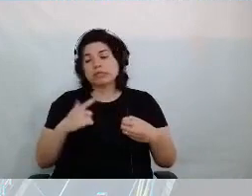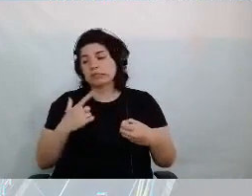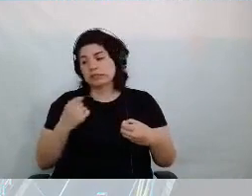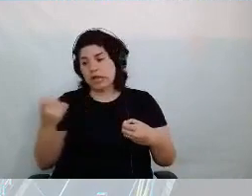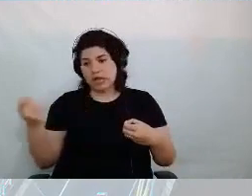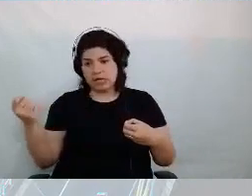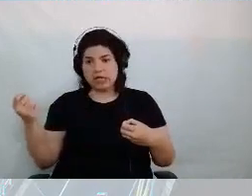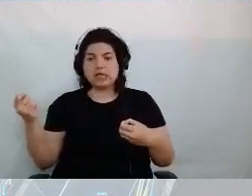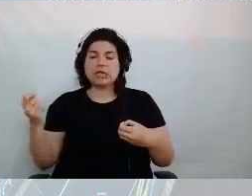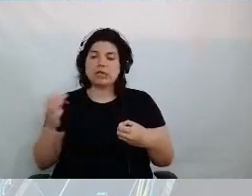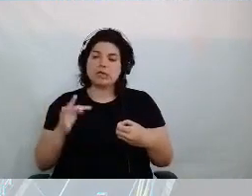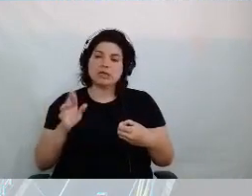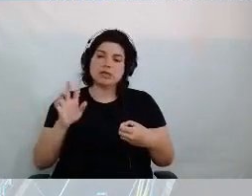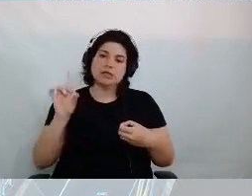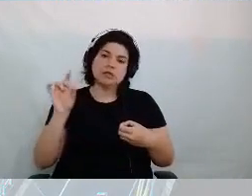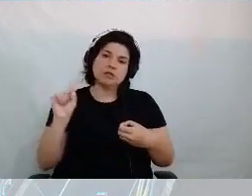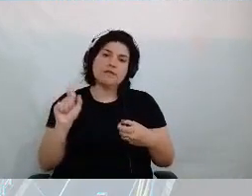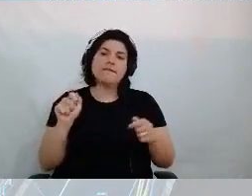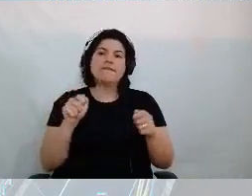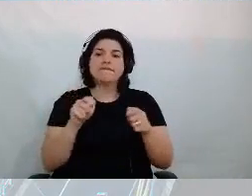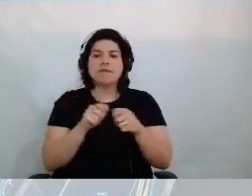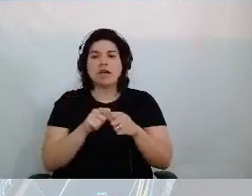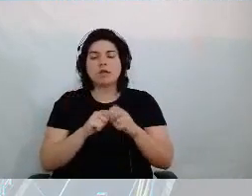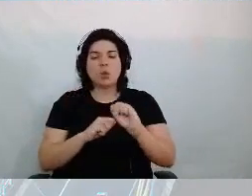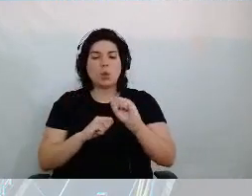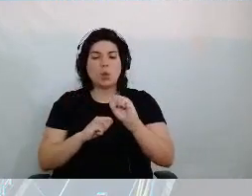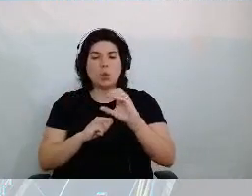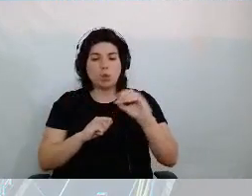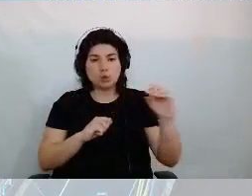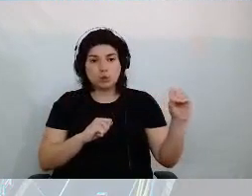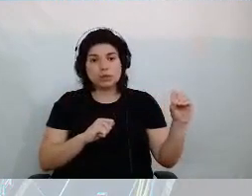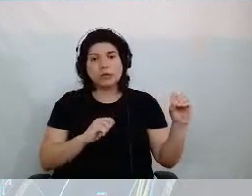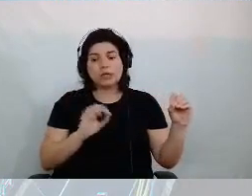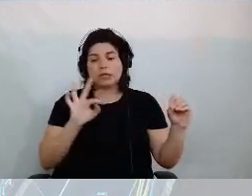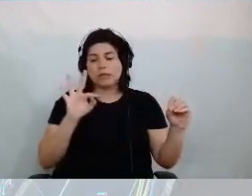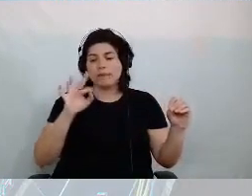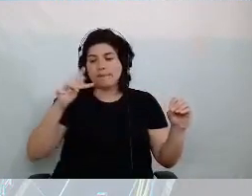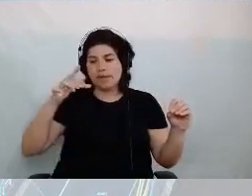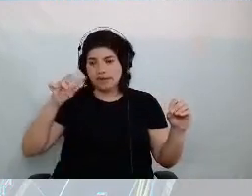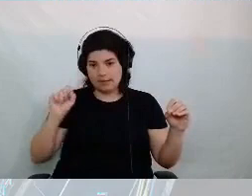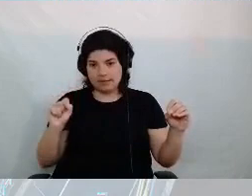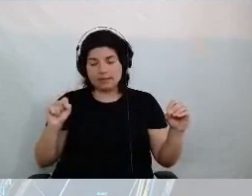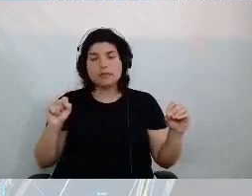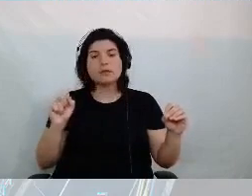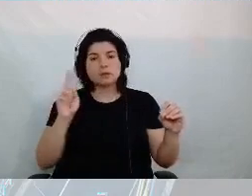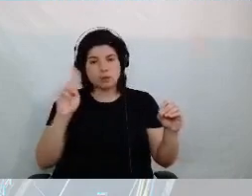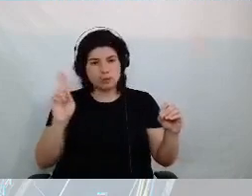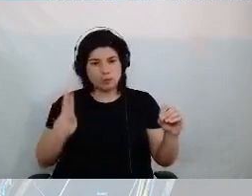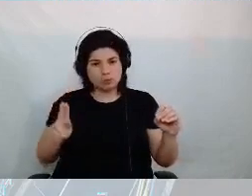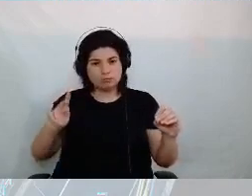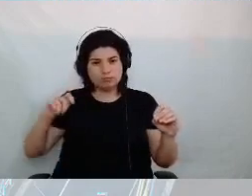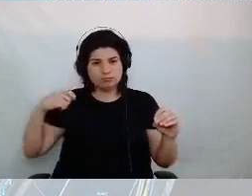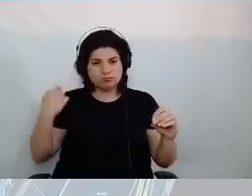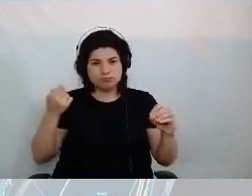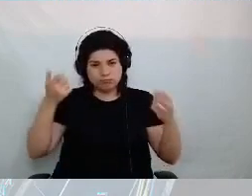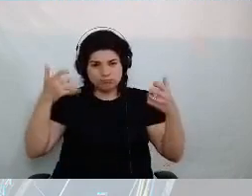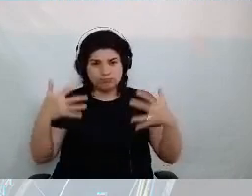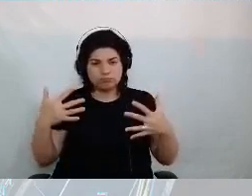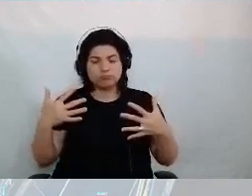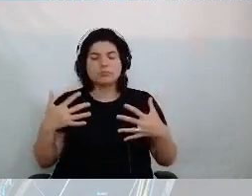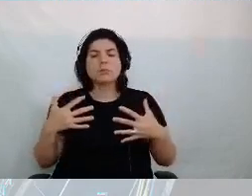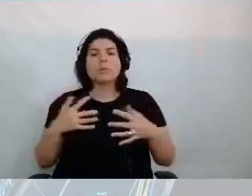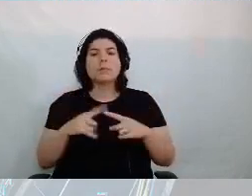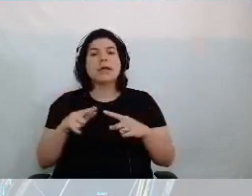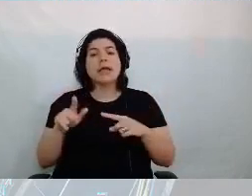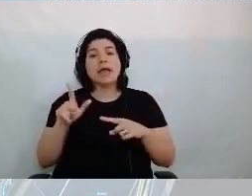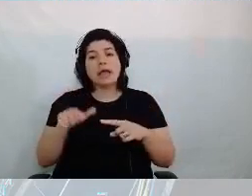fazer, sei lá, 500, 800 TPS, já vou falar melhor da nomenclatura lá na frente, mas o meu banco está configurado para